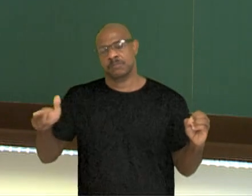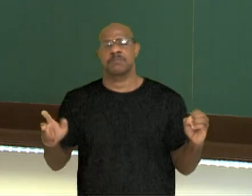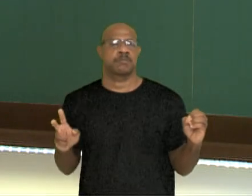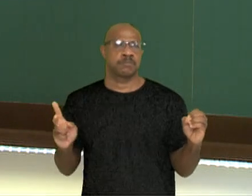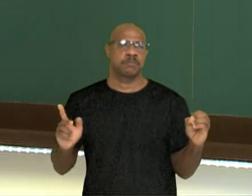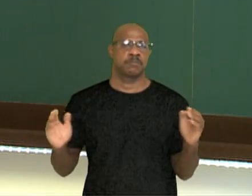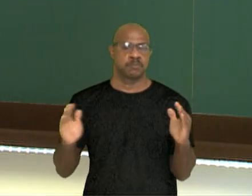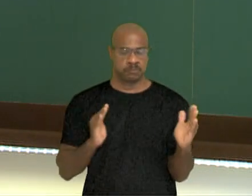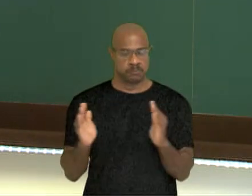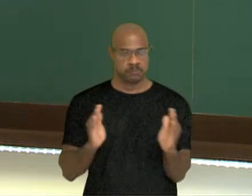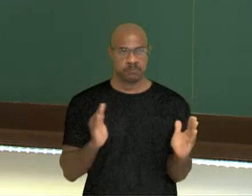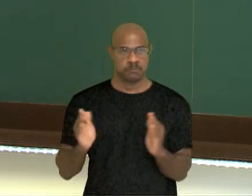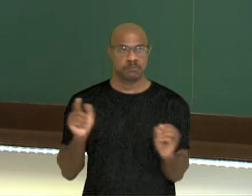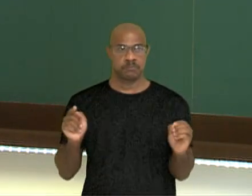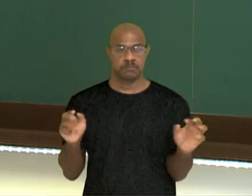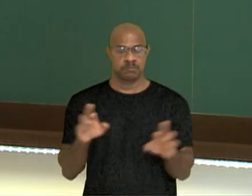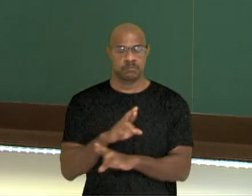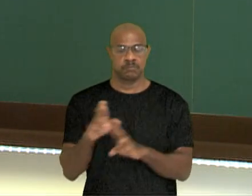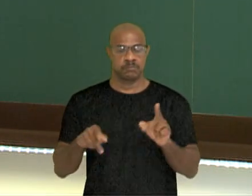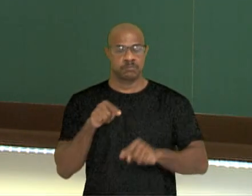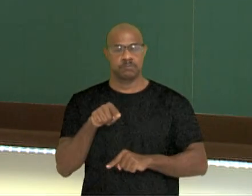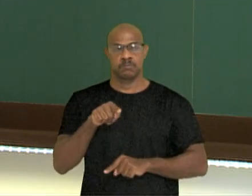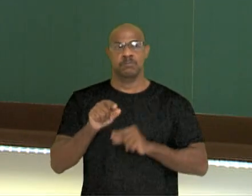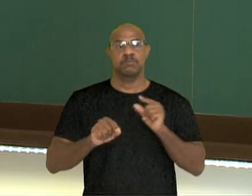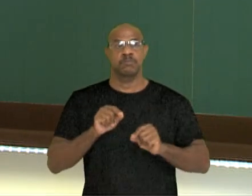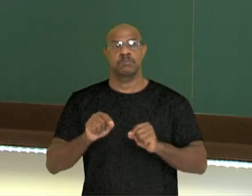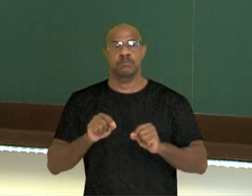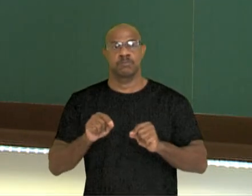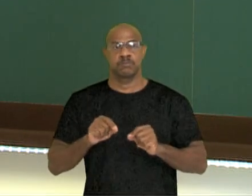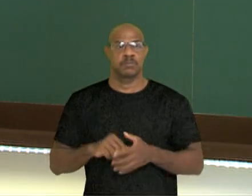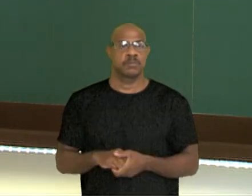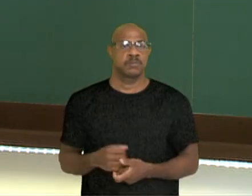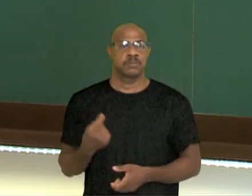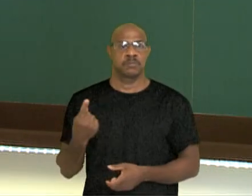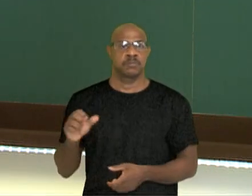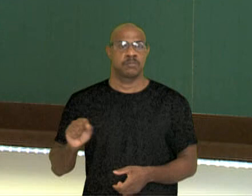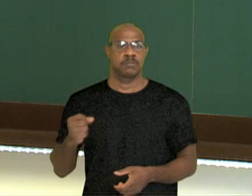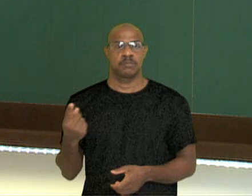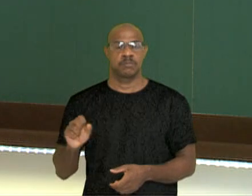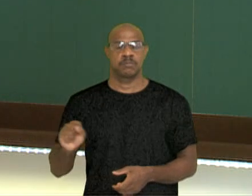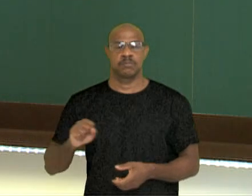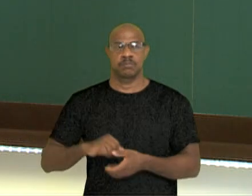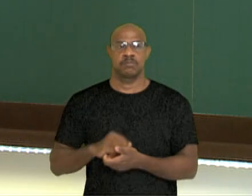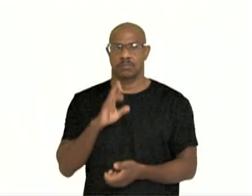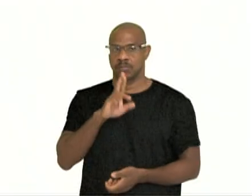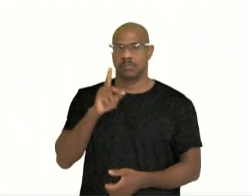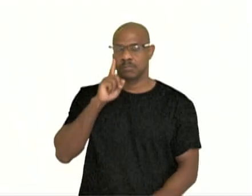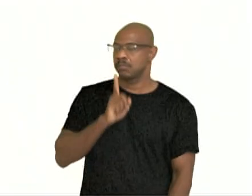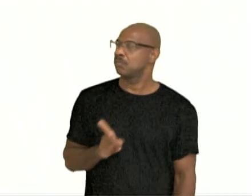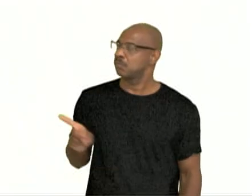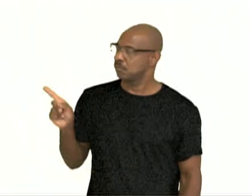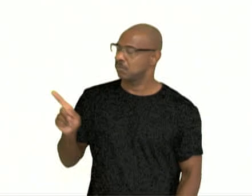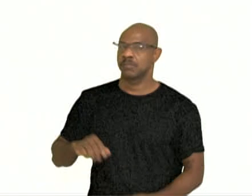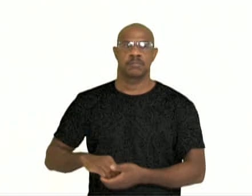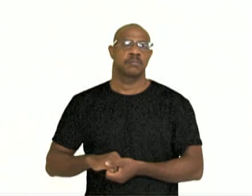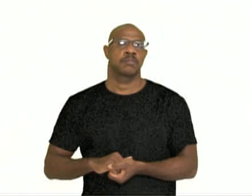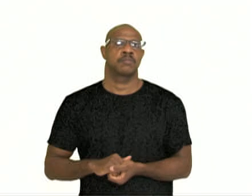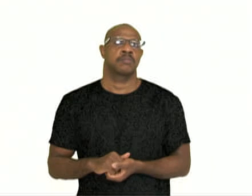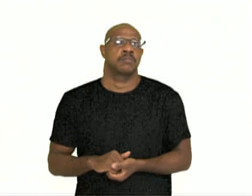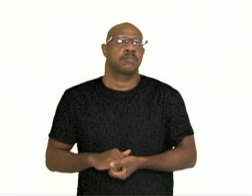Então, o período relacionado a esse gráfico é exatamente 1 segundo, beleza? Então, está aqui a resposta, né, para confirmar aí para vocês.